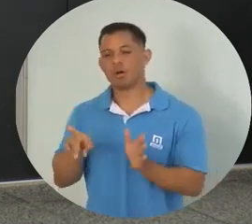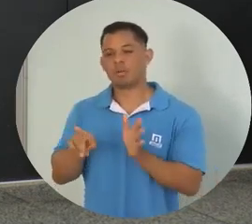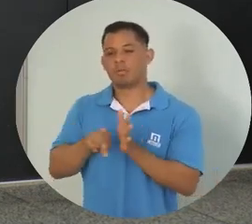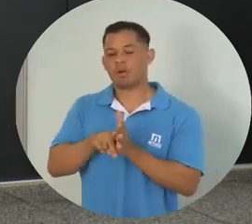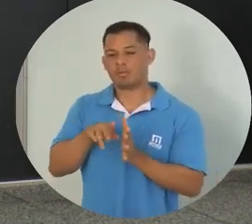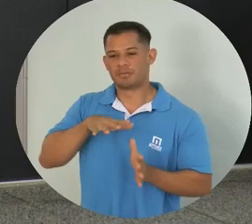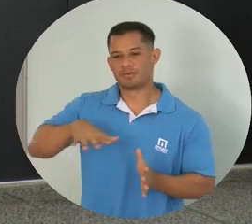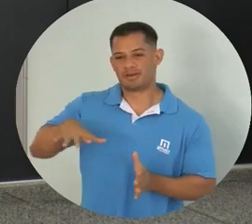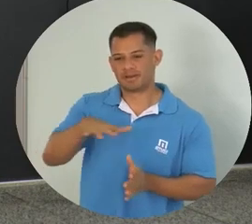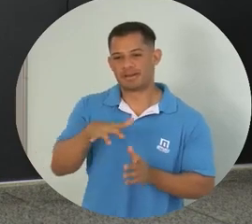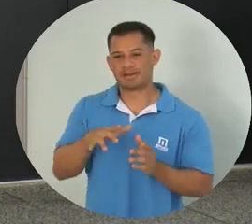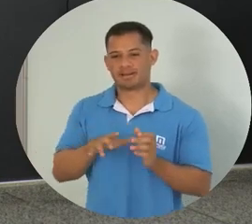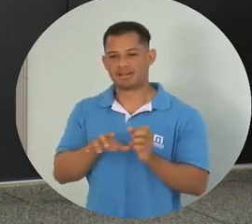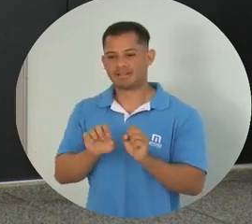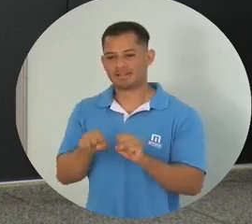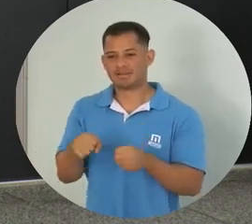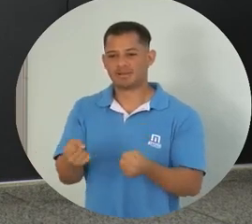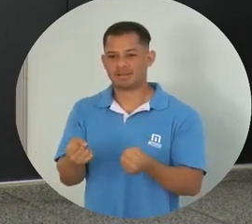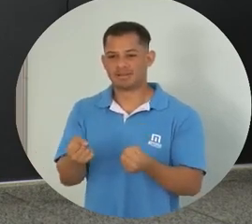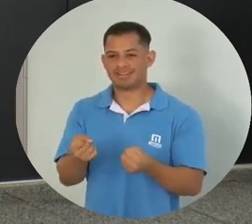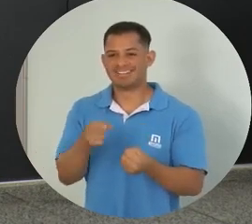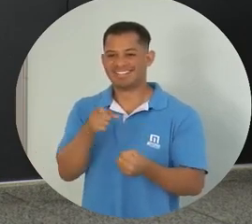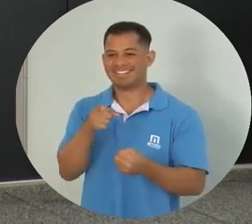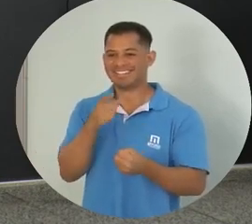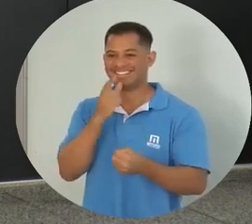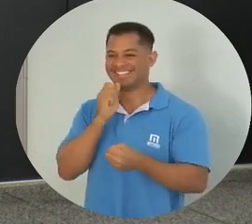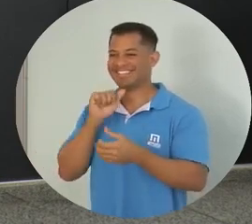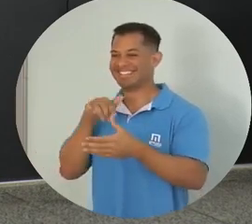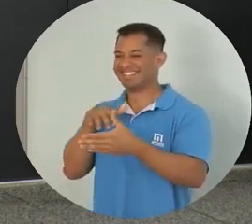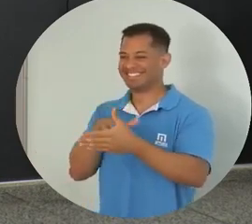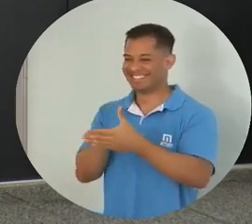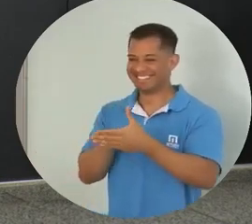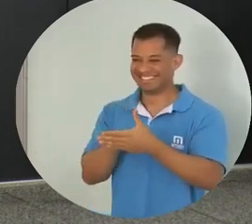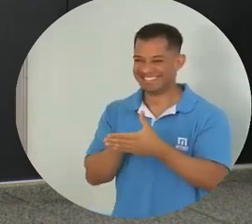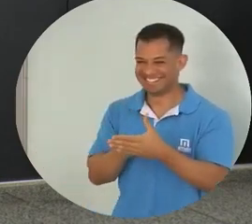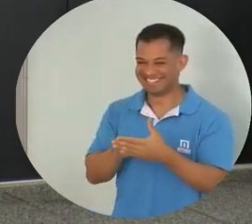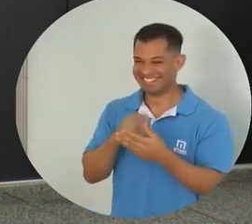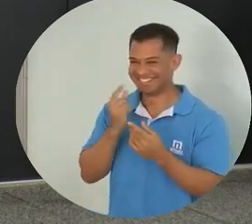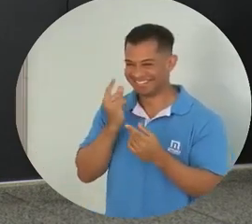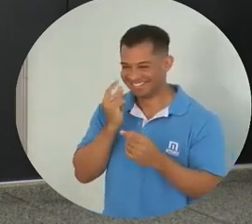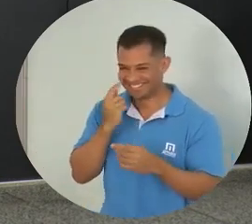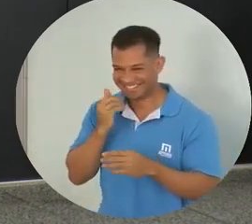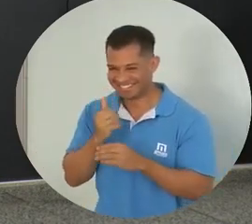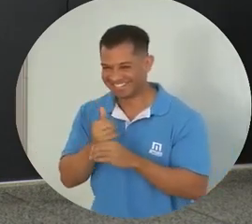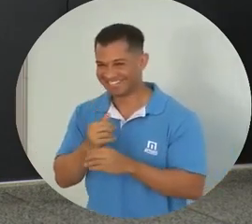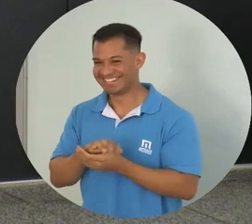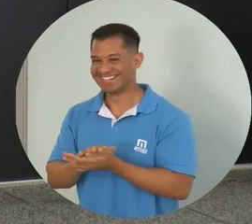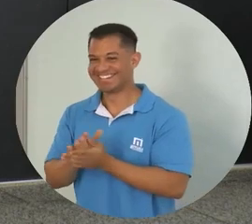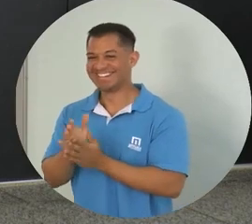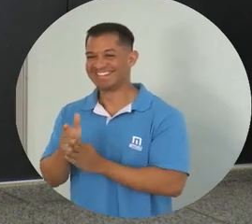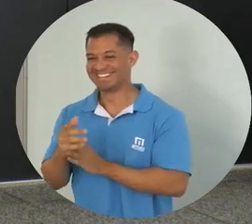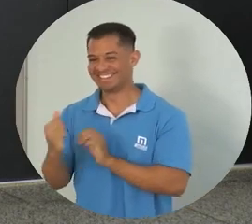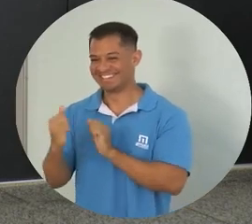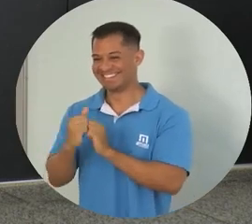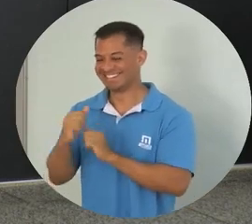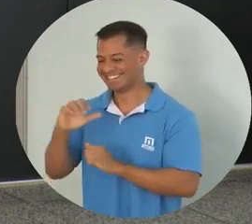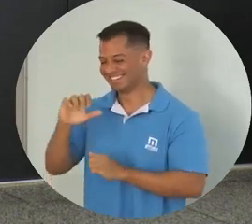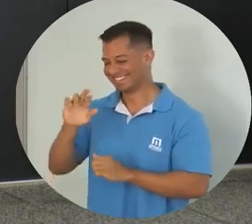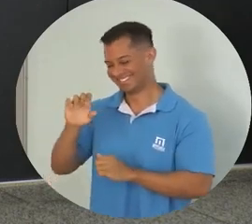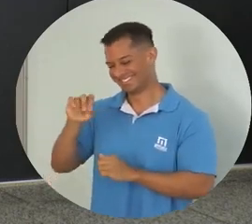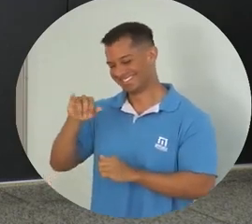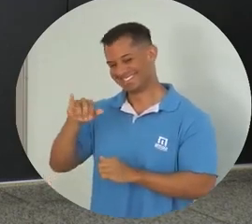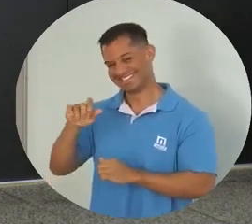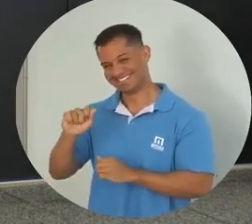de segurança de barragens do grupo VLB Red 5. Está comigo aqui a Carolina Soares, que foi a gerente